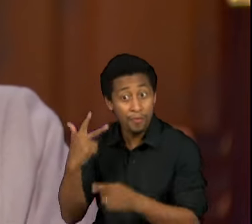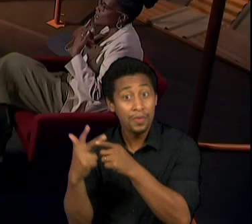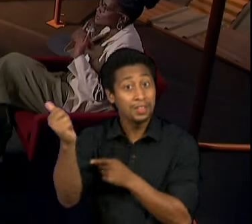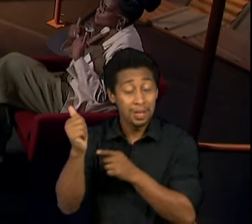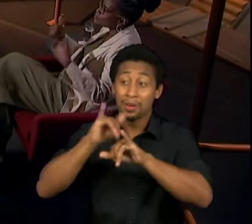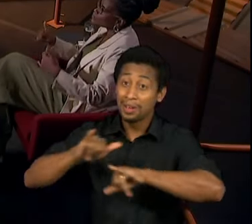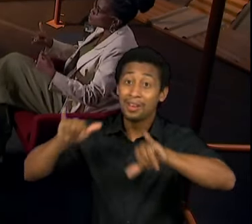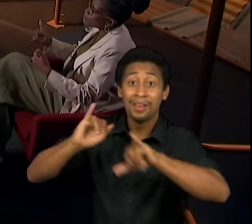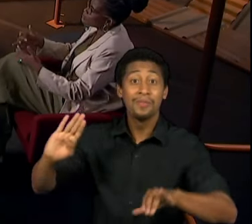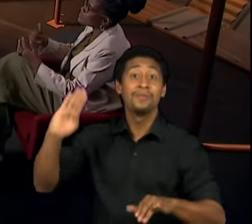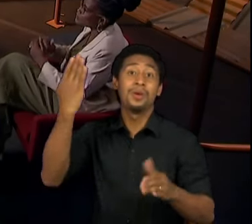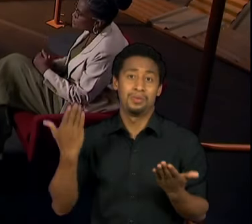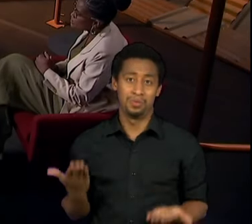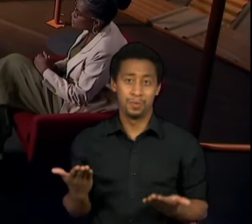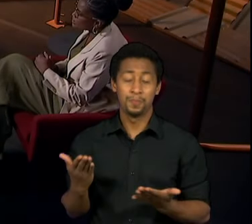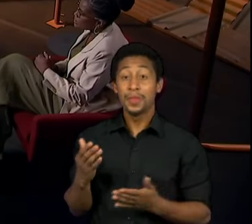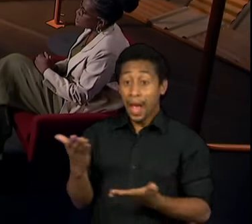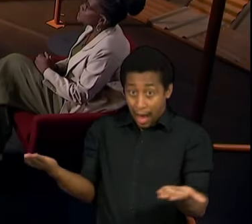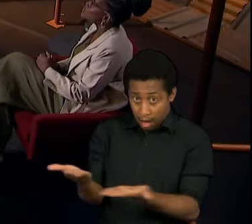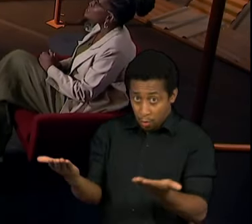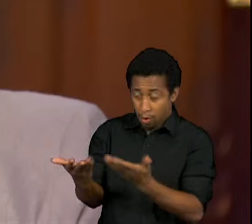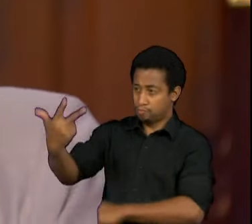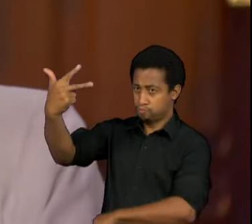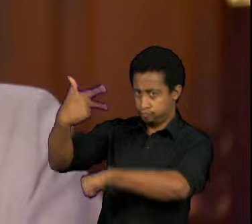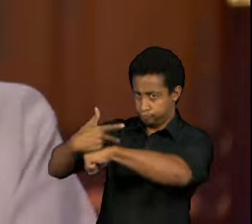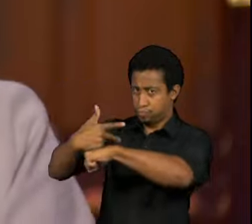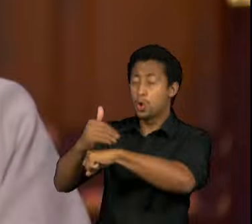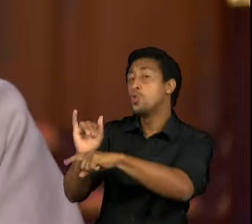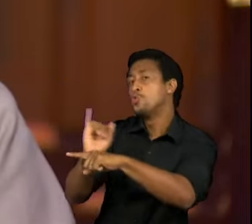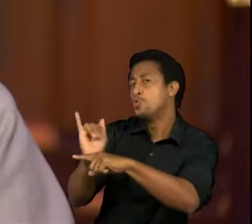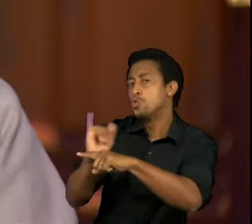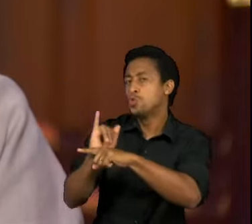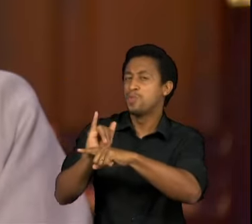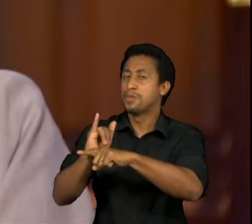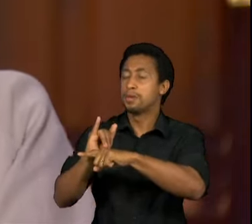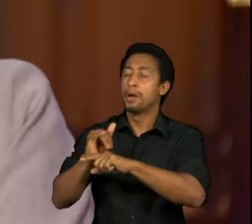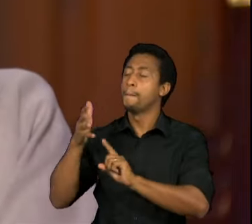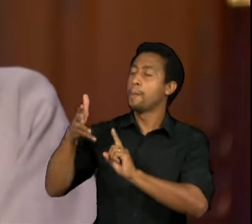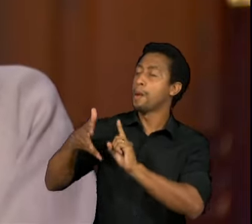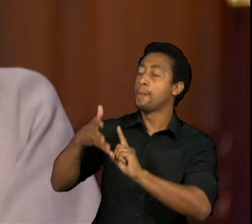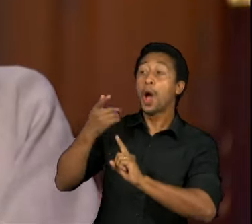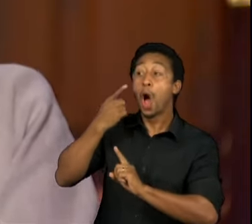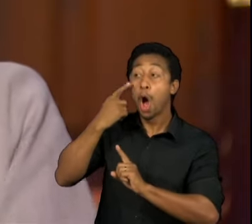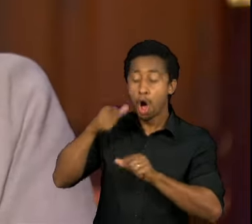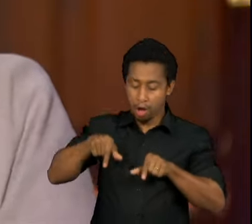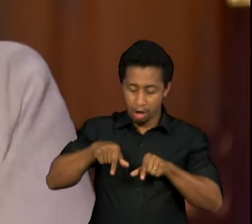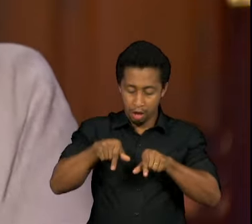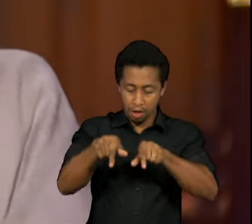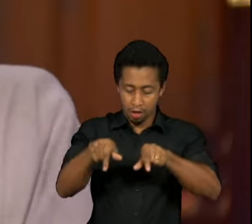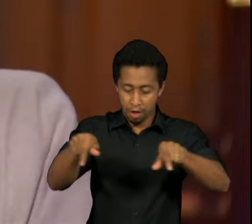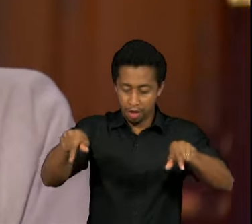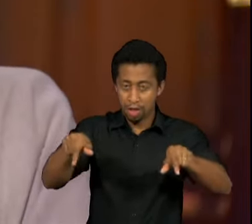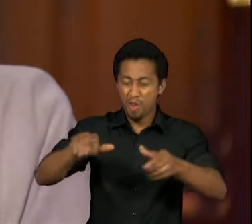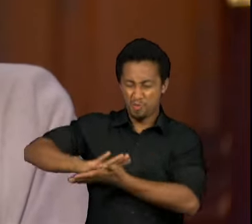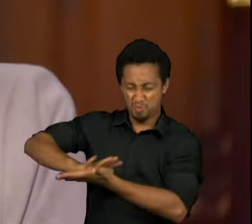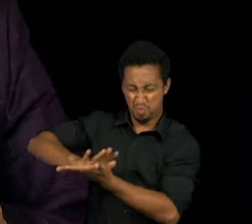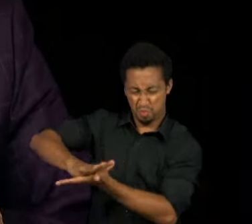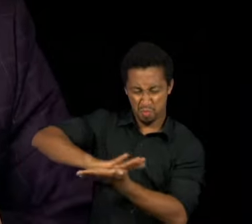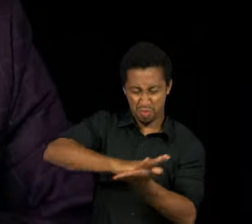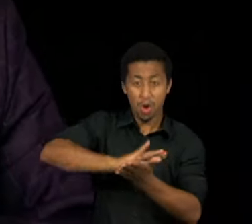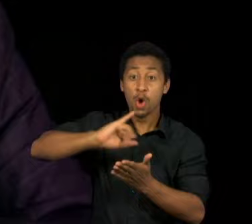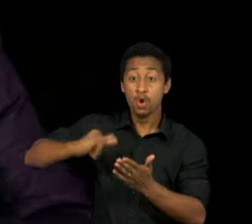lá então se eu agora for no YouTube quiser um vídeo diz é igual o holocausto não existiu o vídeo vai estar lá